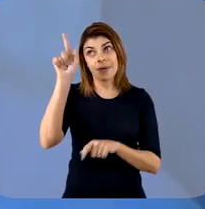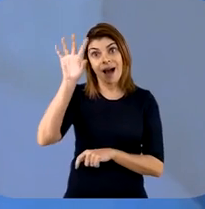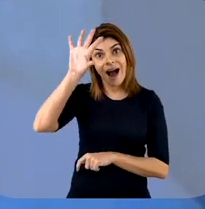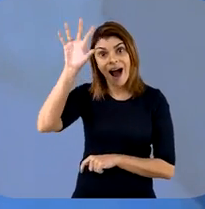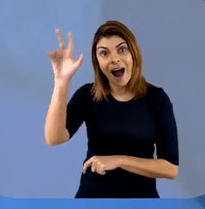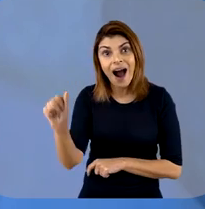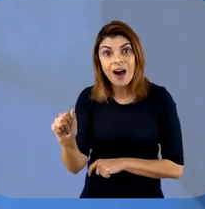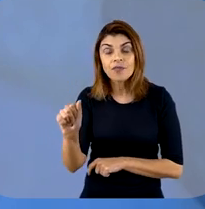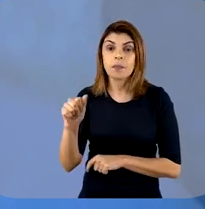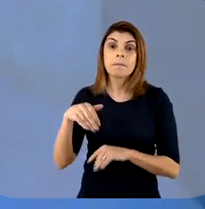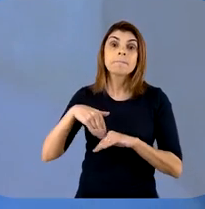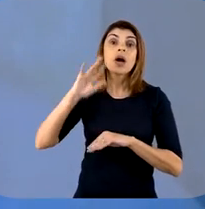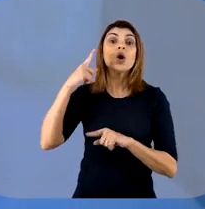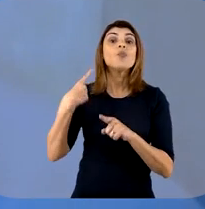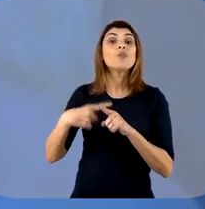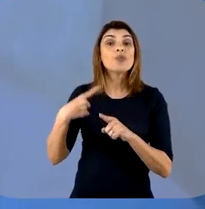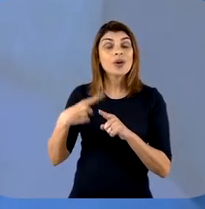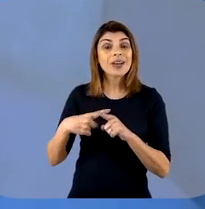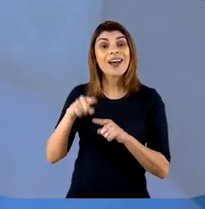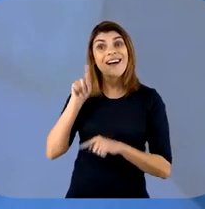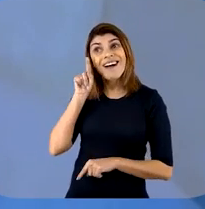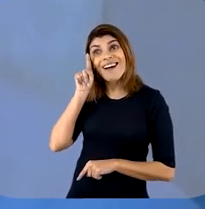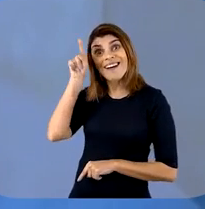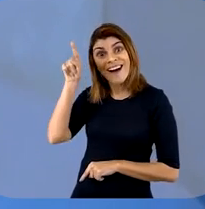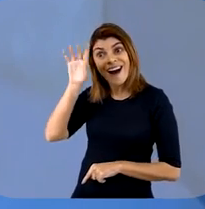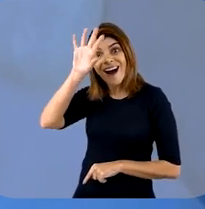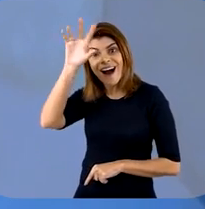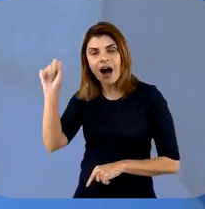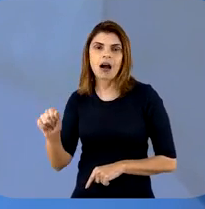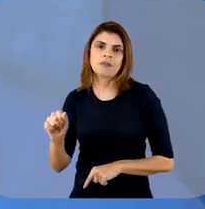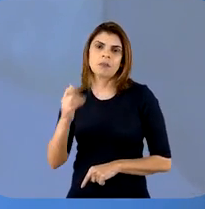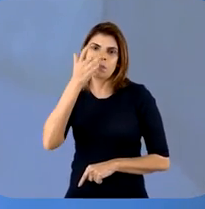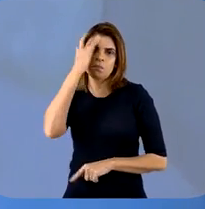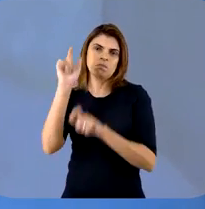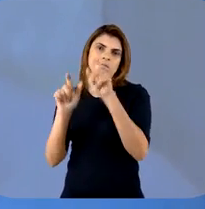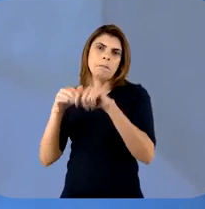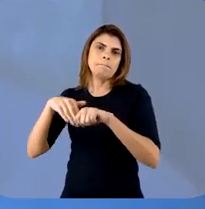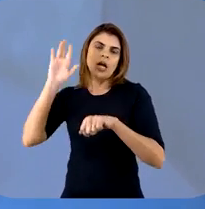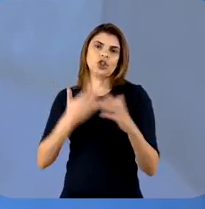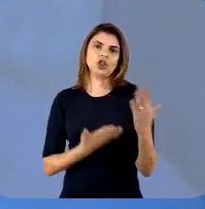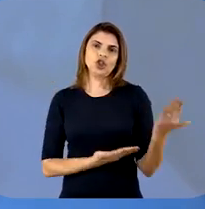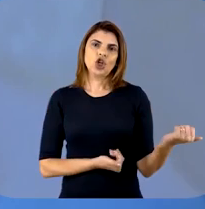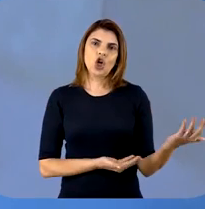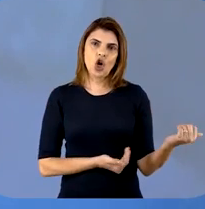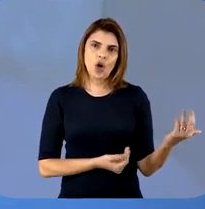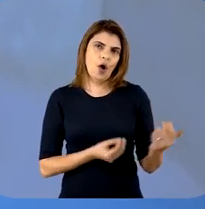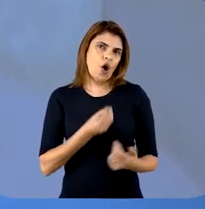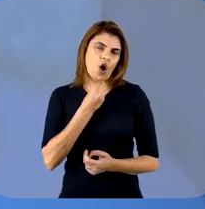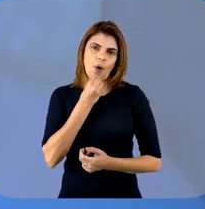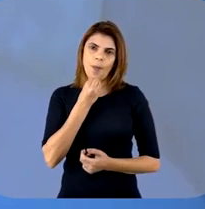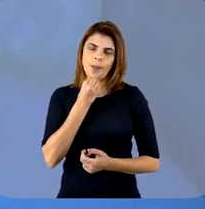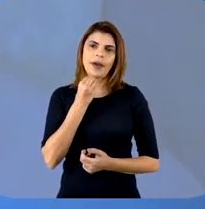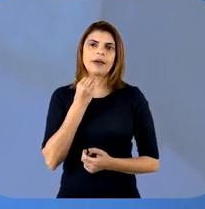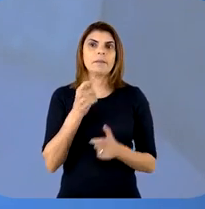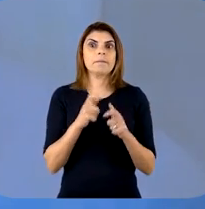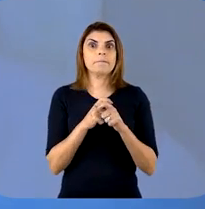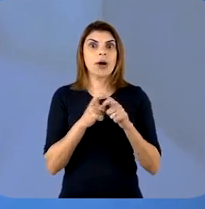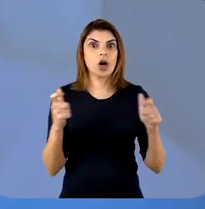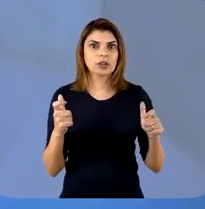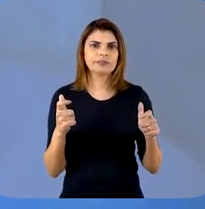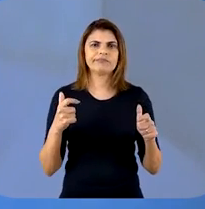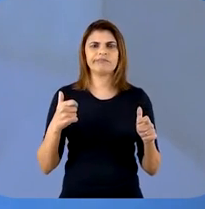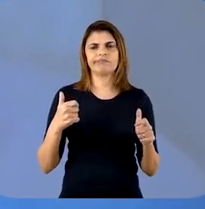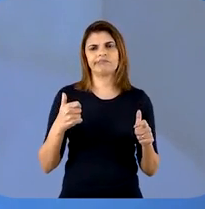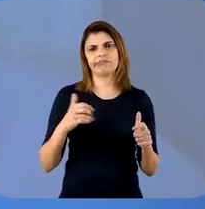na África, maior do que está fazendo, porque é uma população mais jovem. Então, obviamente, nós sabemos que a maior parte